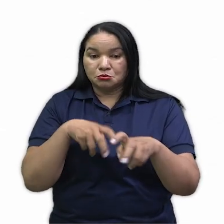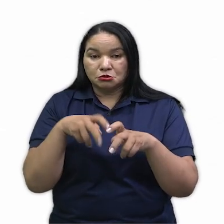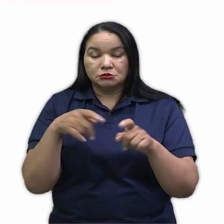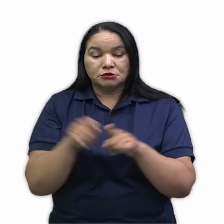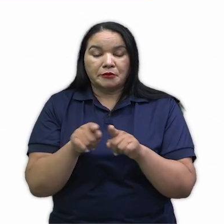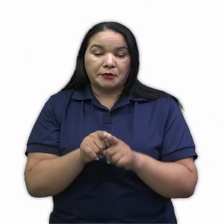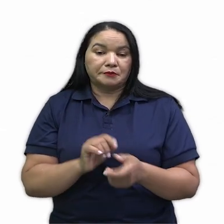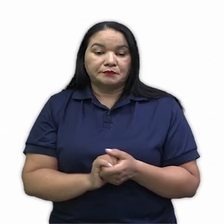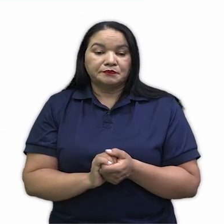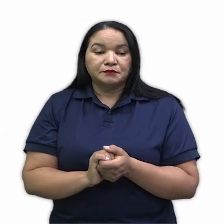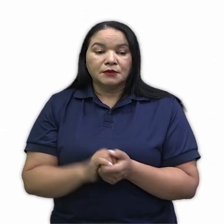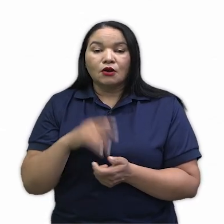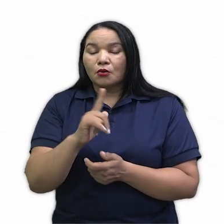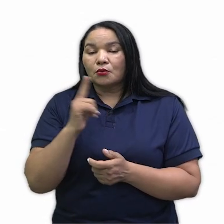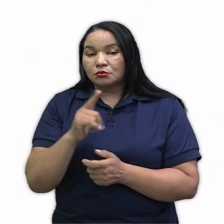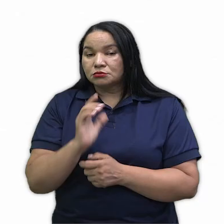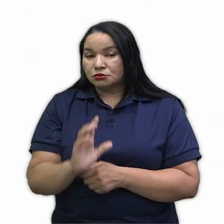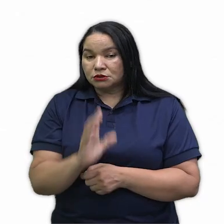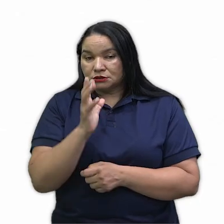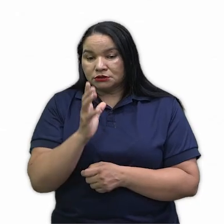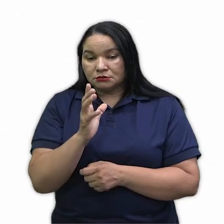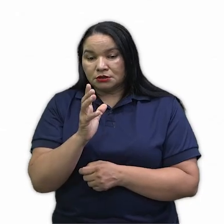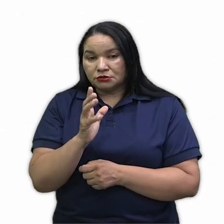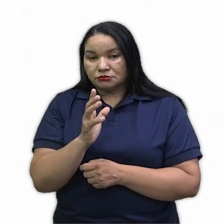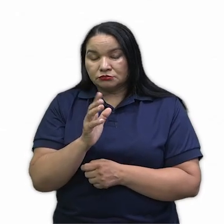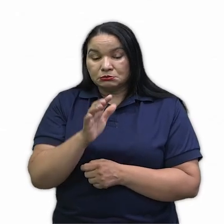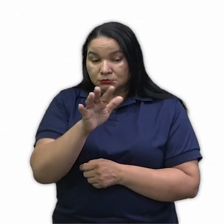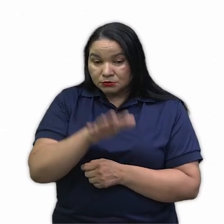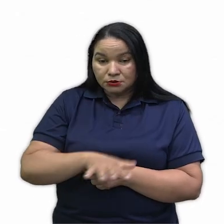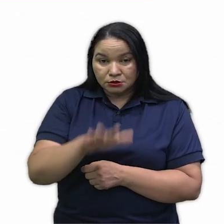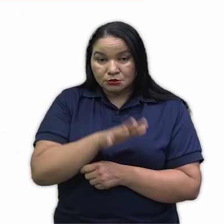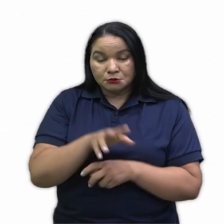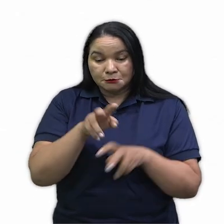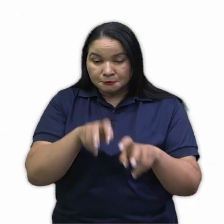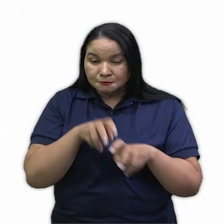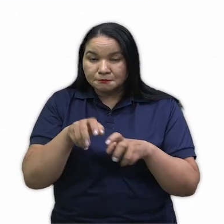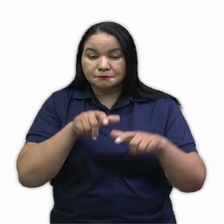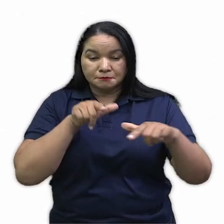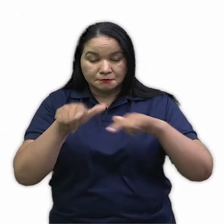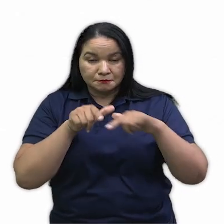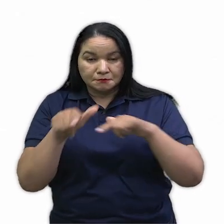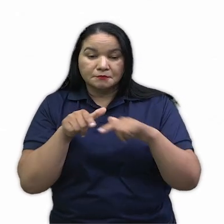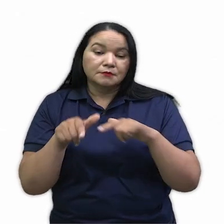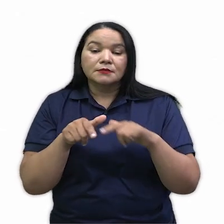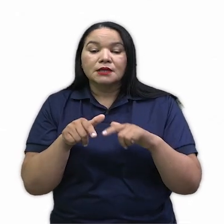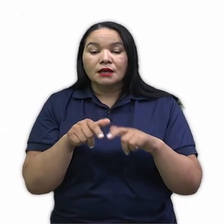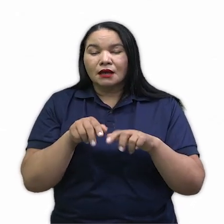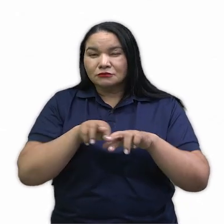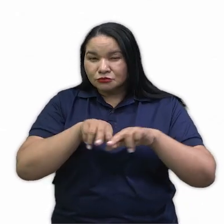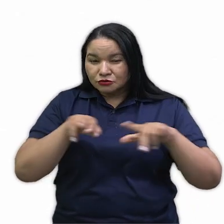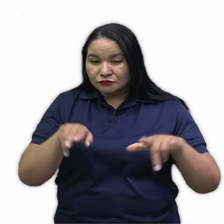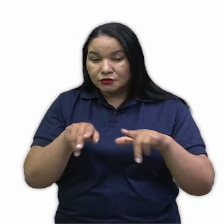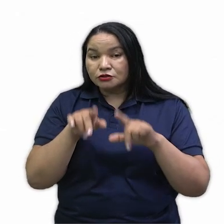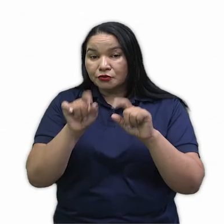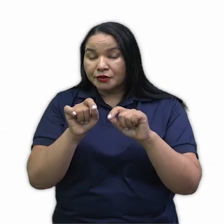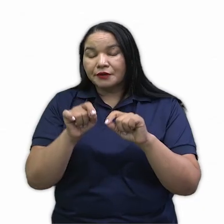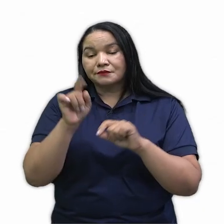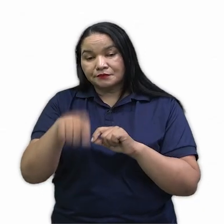uma situação que vai ocorrer, né, em relação aí ao agronegócio, às atividades de agricultura e pecuária, são